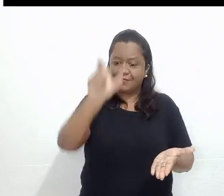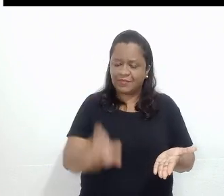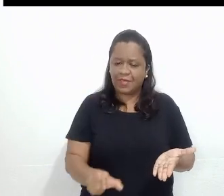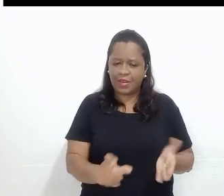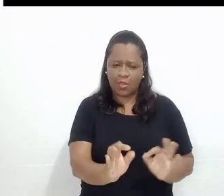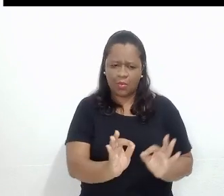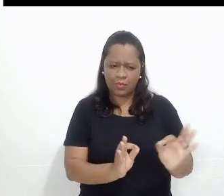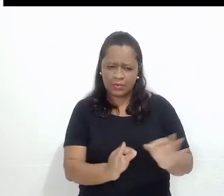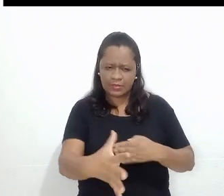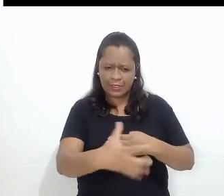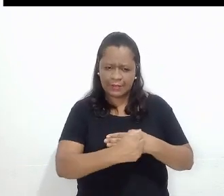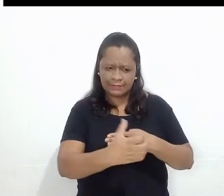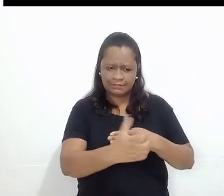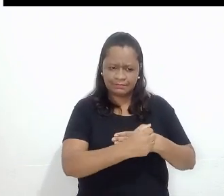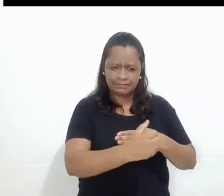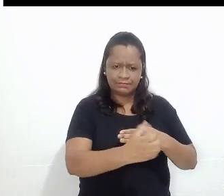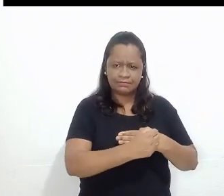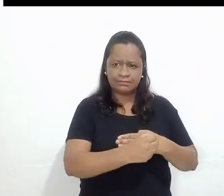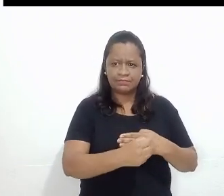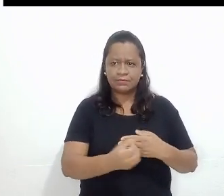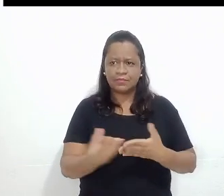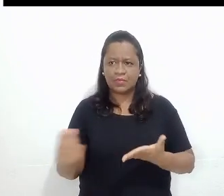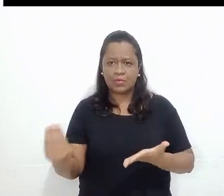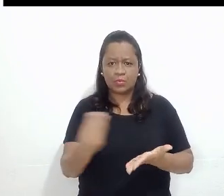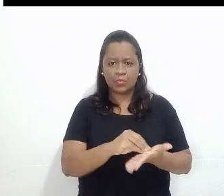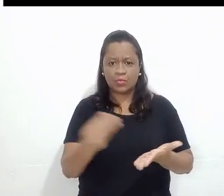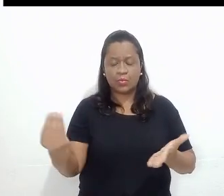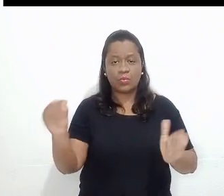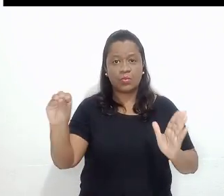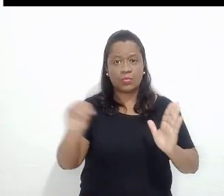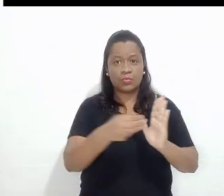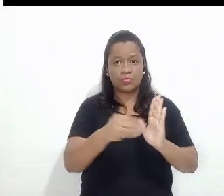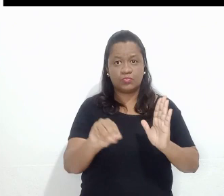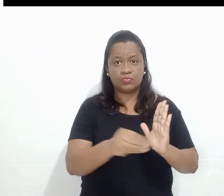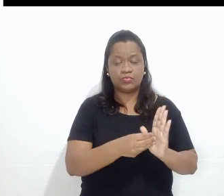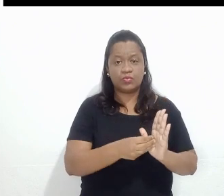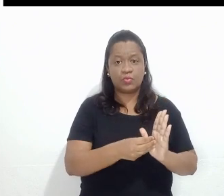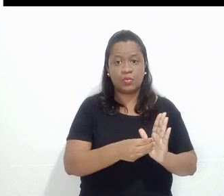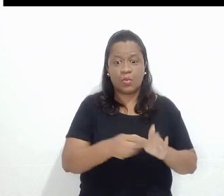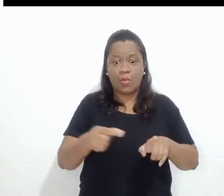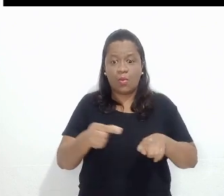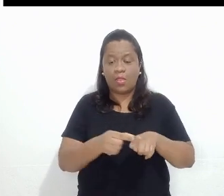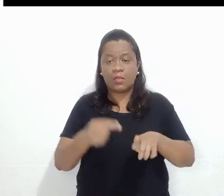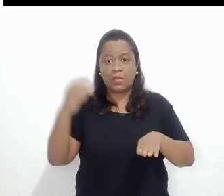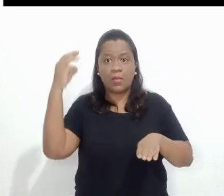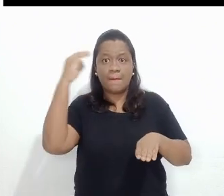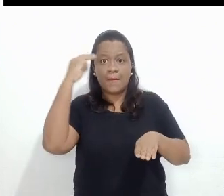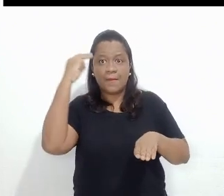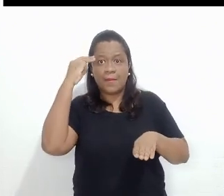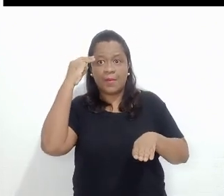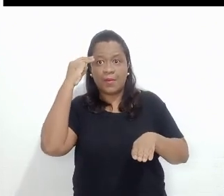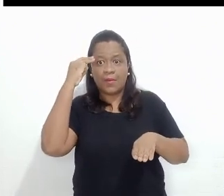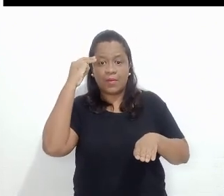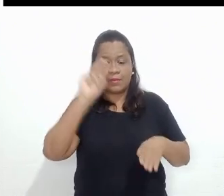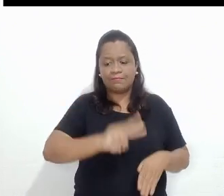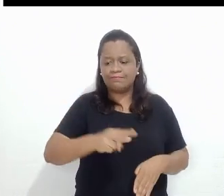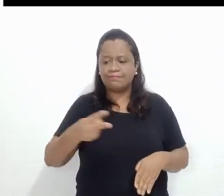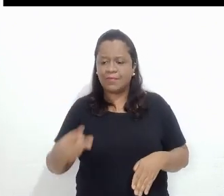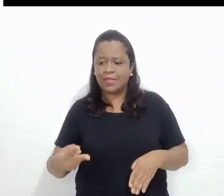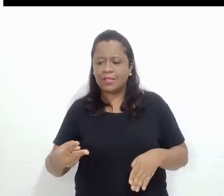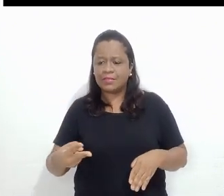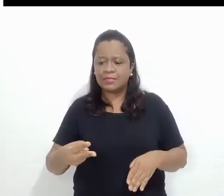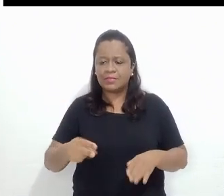esse material digital, tirando dos cartões de memória, passando para HDs, passando para o computador